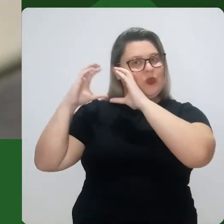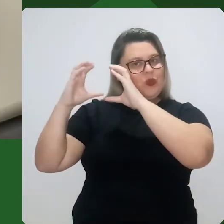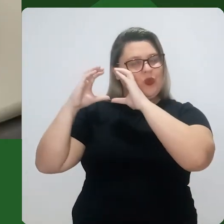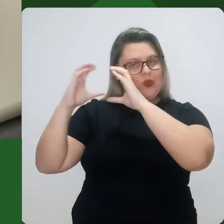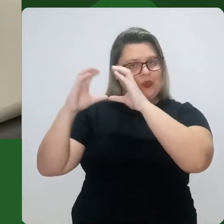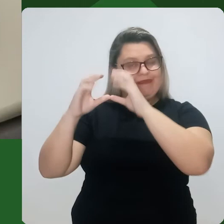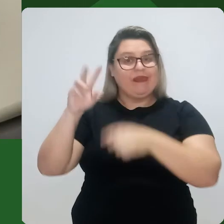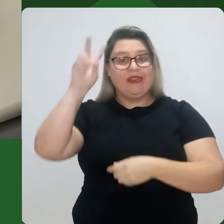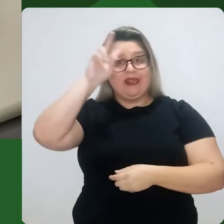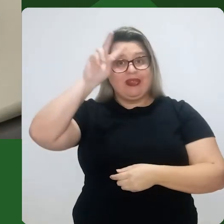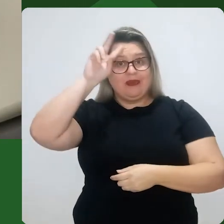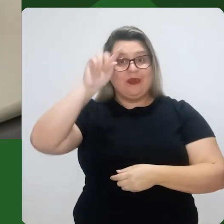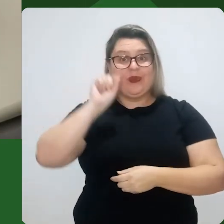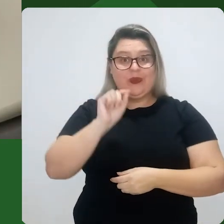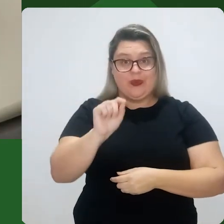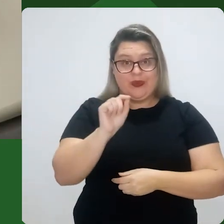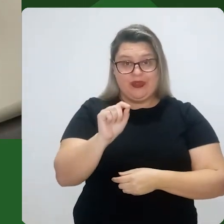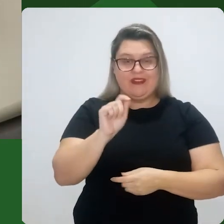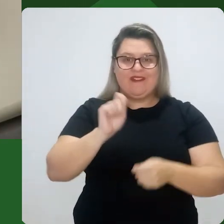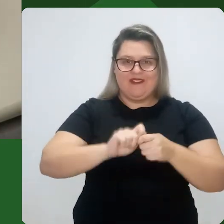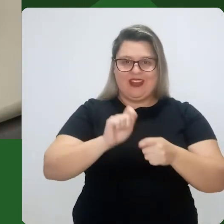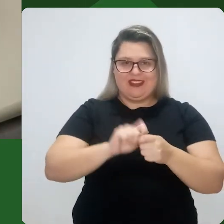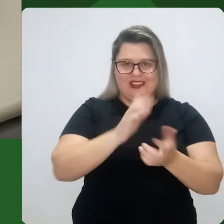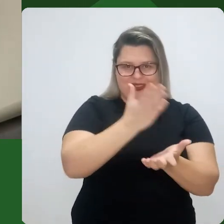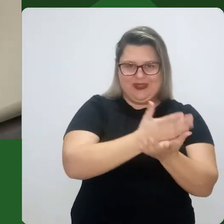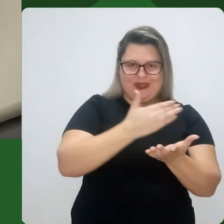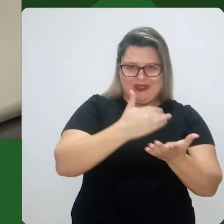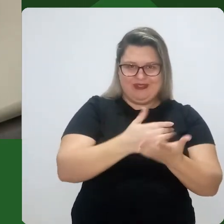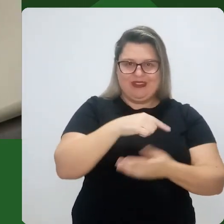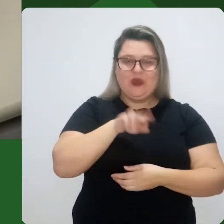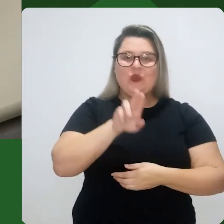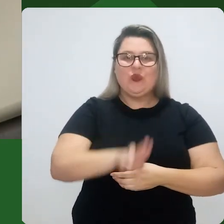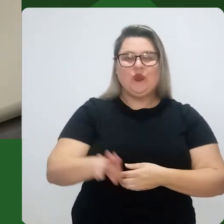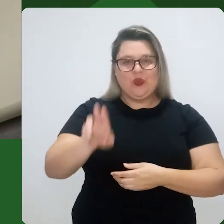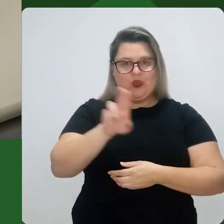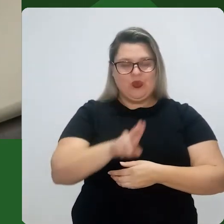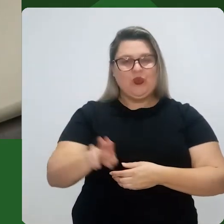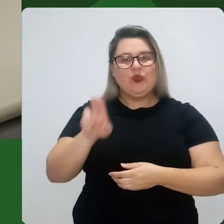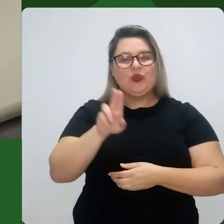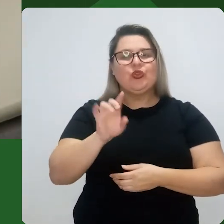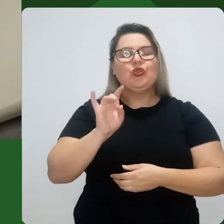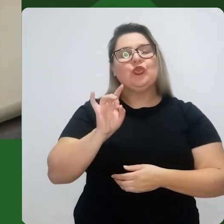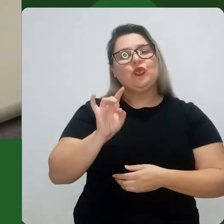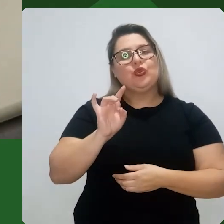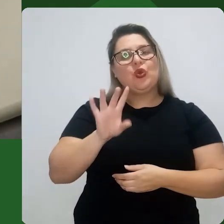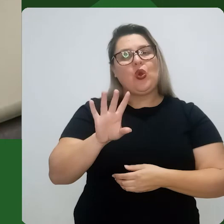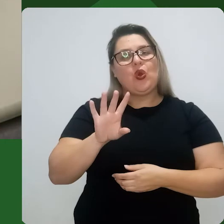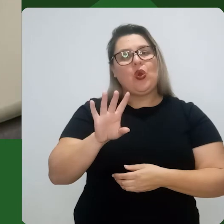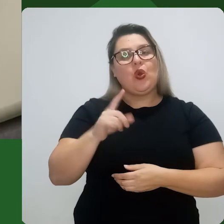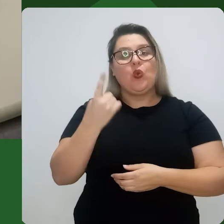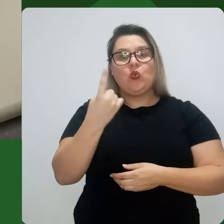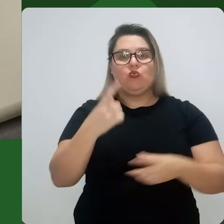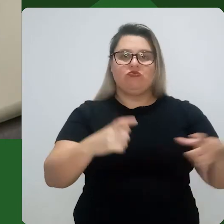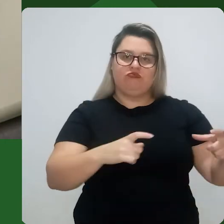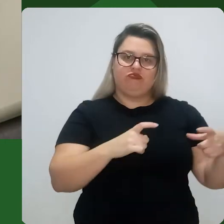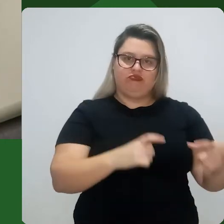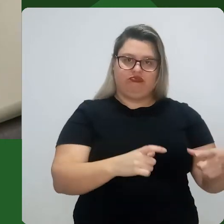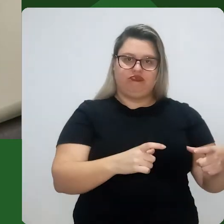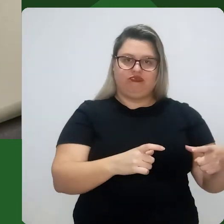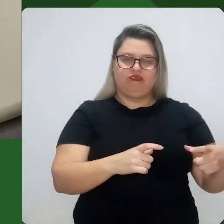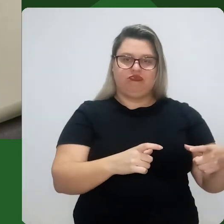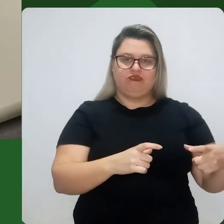coco. Lembrando que para fazer essa torta eu utilizei apenas um